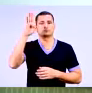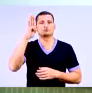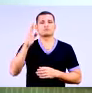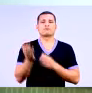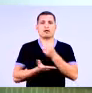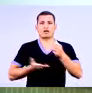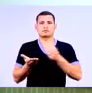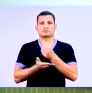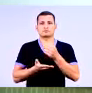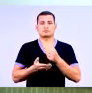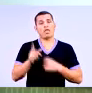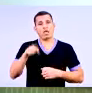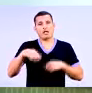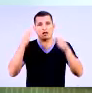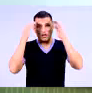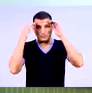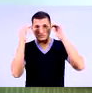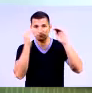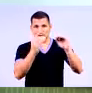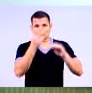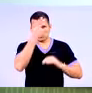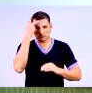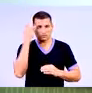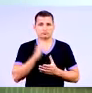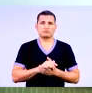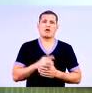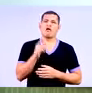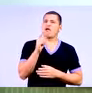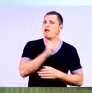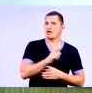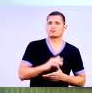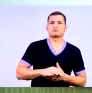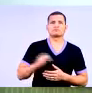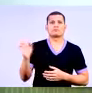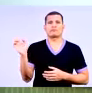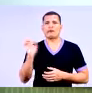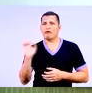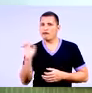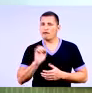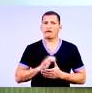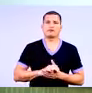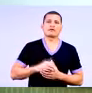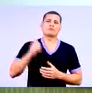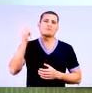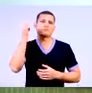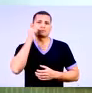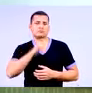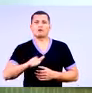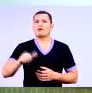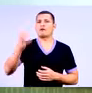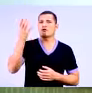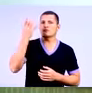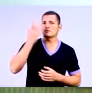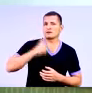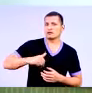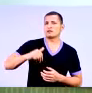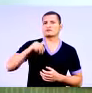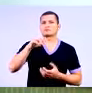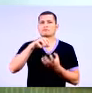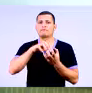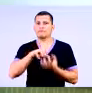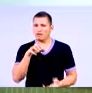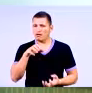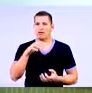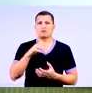respeito ao ser humano. Seja ele homossexual, seja ele uma mulher, uma criança, um idoso, um negro, um branco,